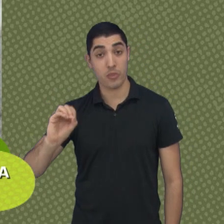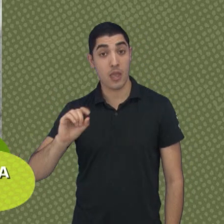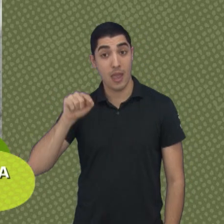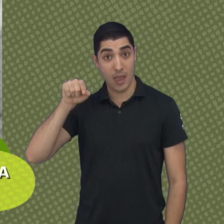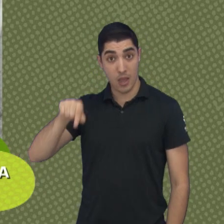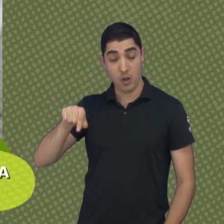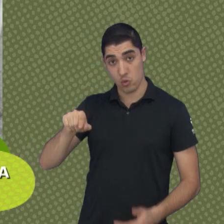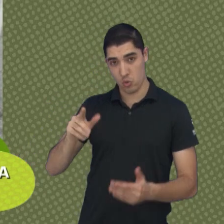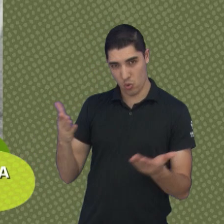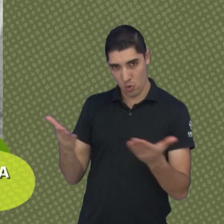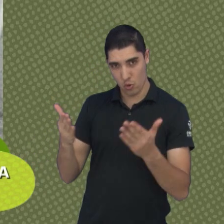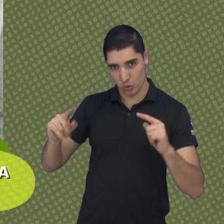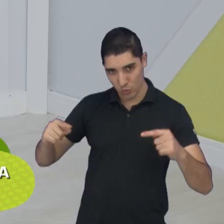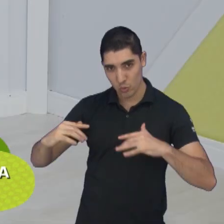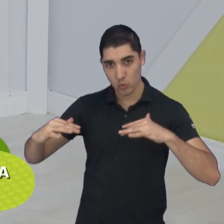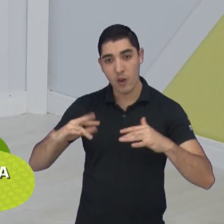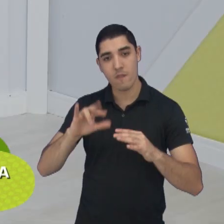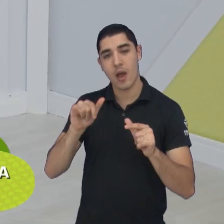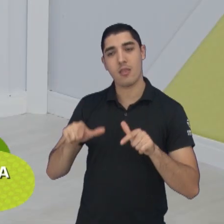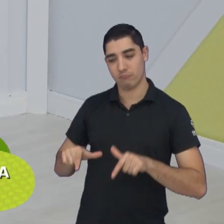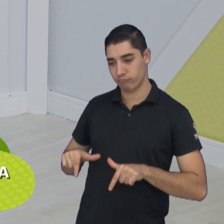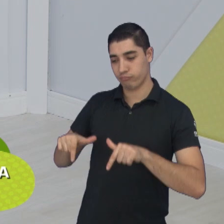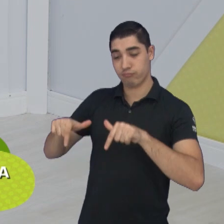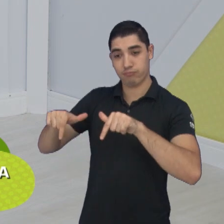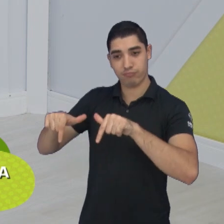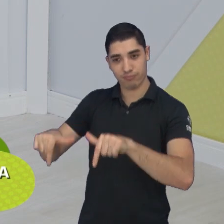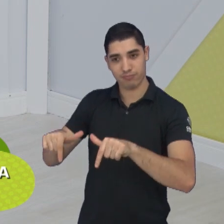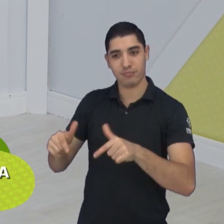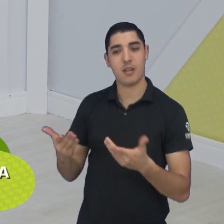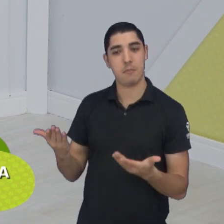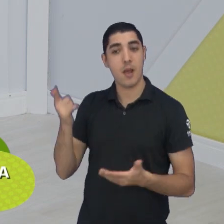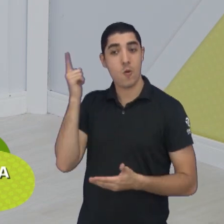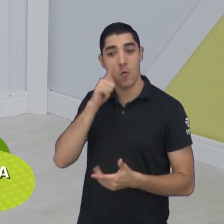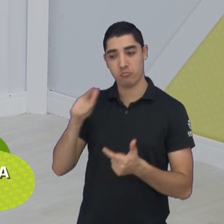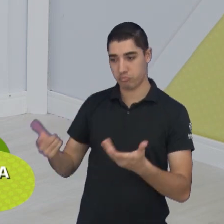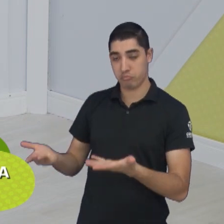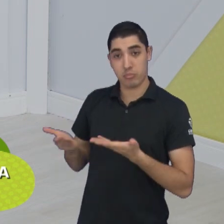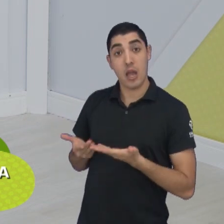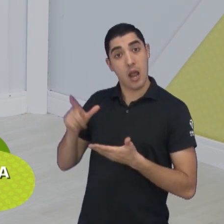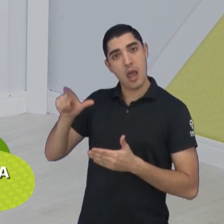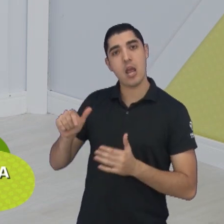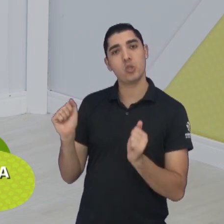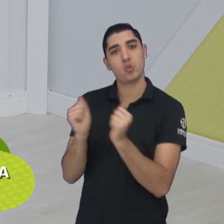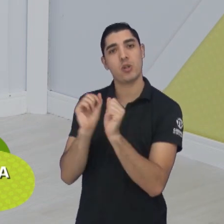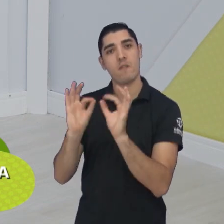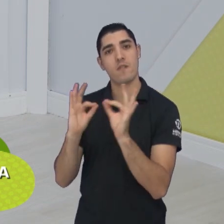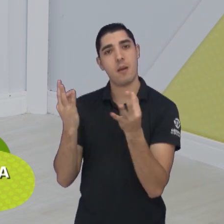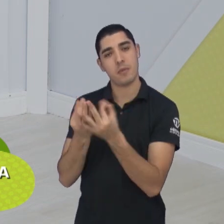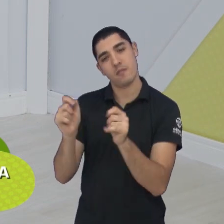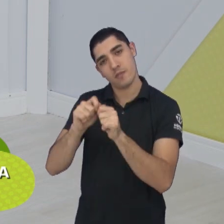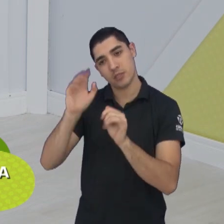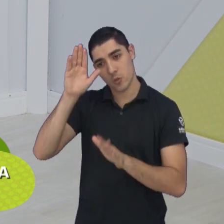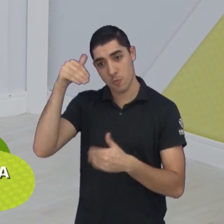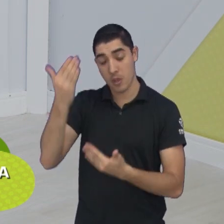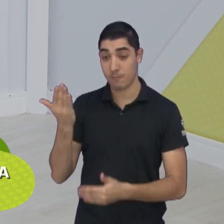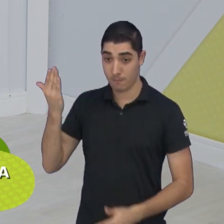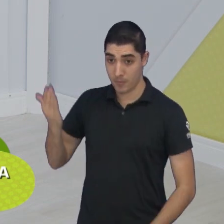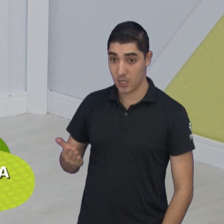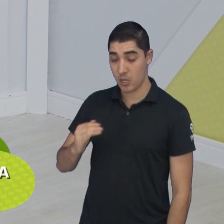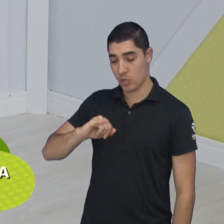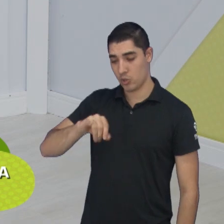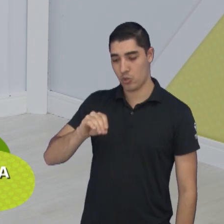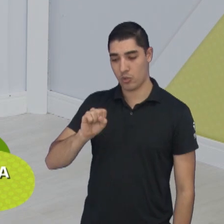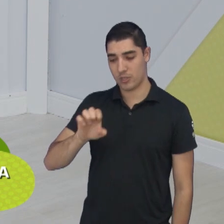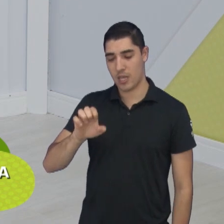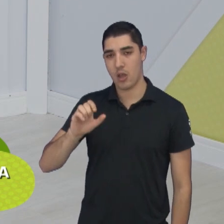placa ao ex-pivô da Seleção Brasileira e também aqui do São José, que estará presente com a família e também amigos. Zé Olaio nasceu em São